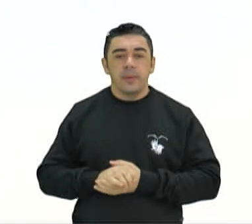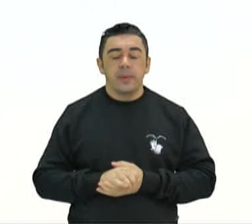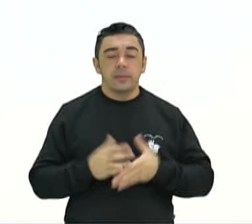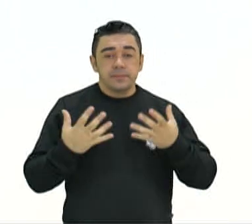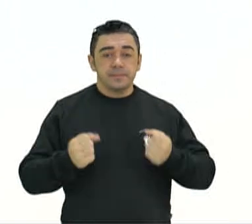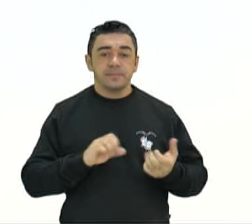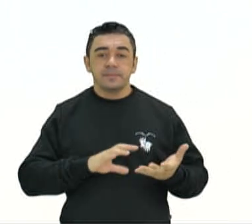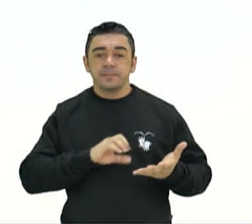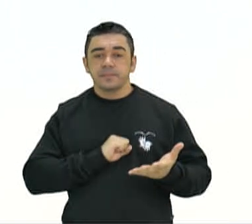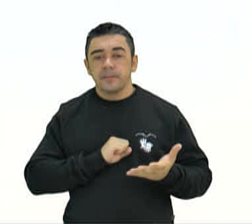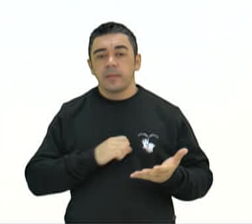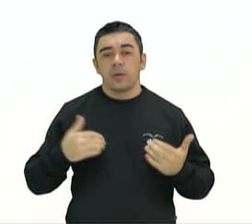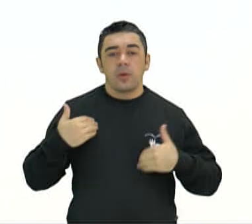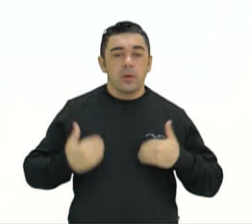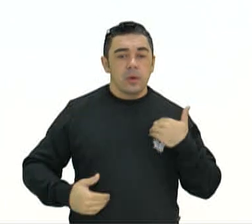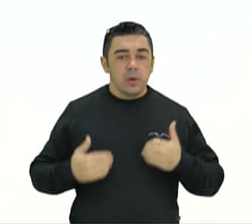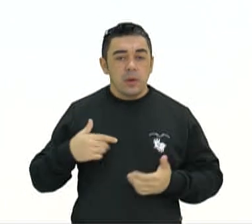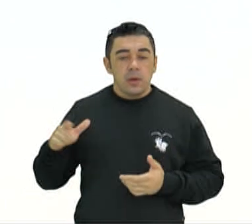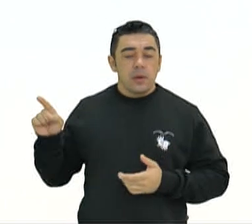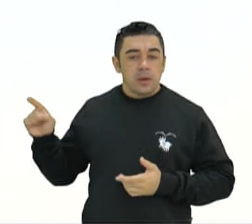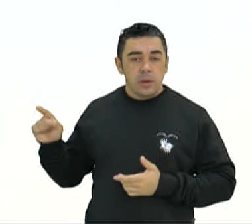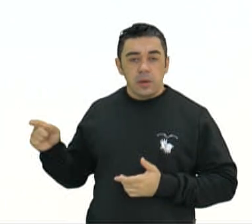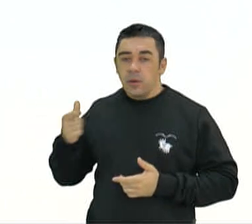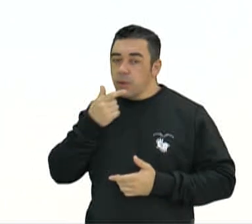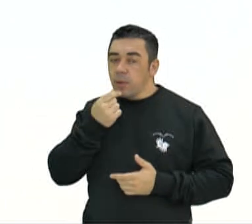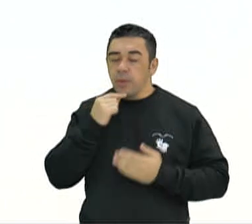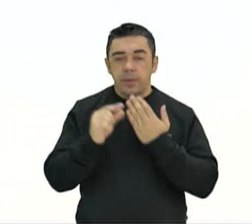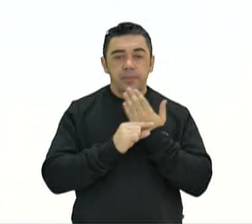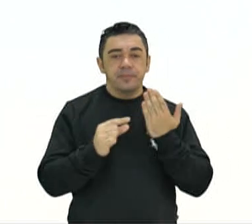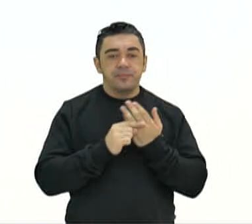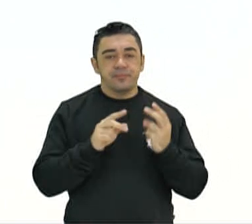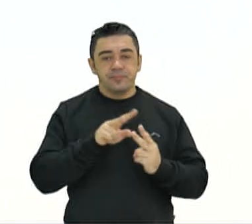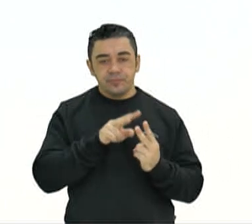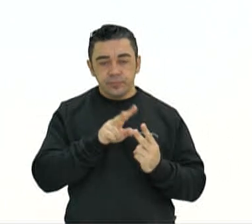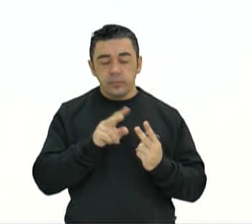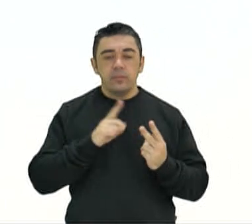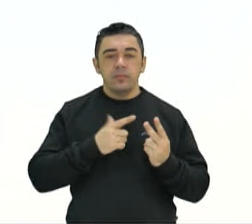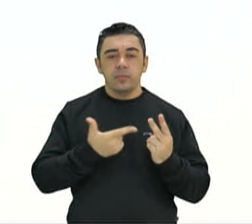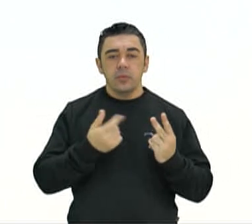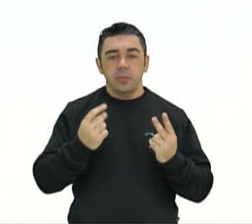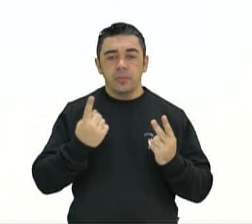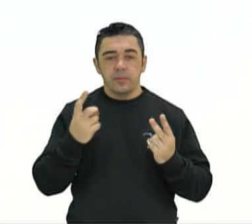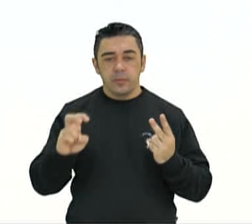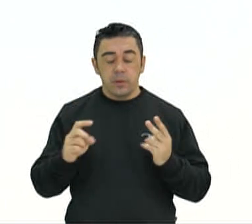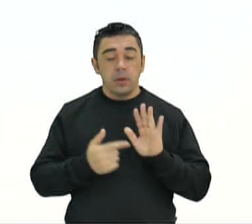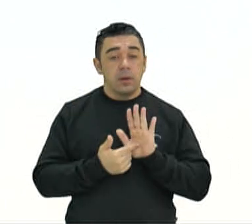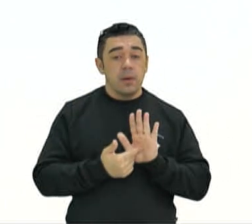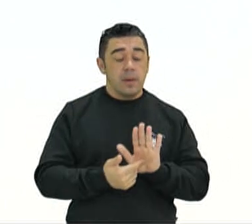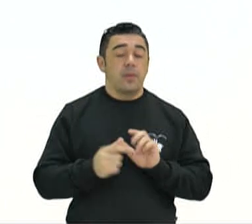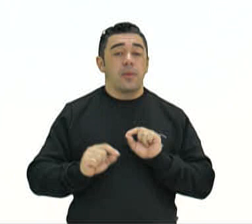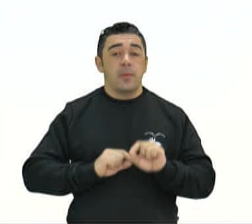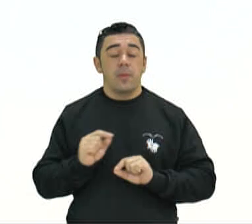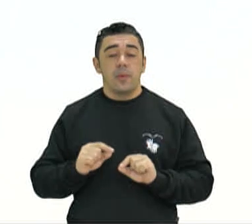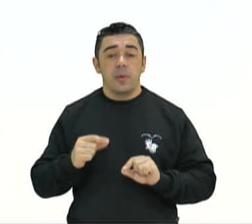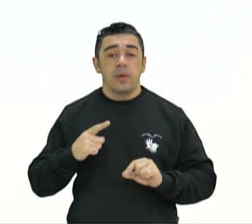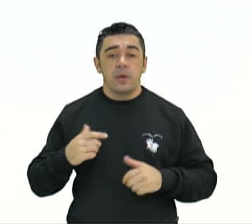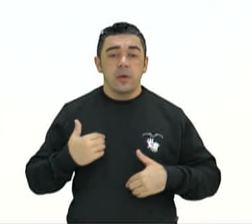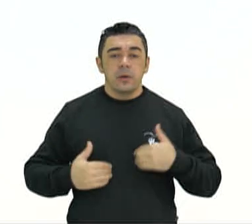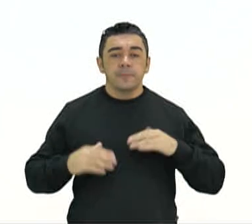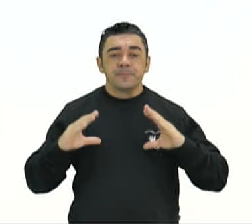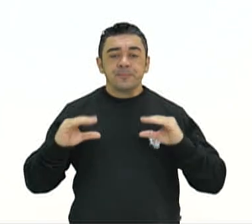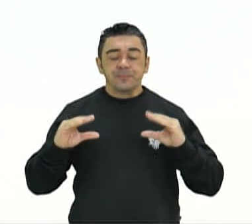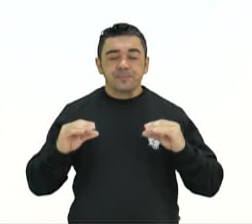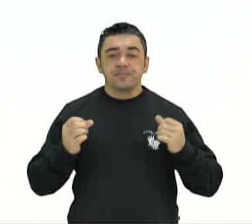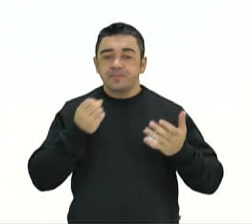amor ao corpo, segundo Tilka e Wood Barkalow, 2015, são expressos pelo conforto e bem-estar com o